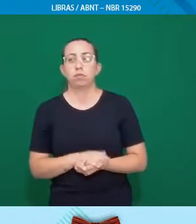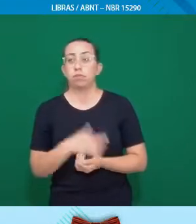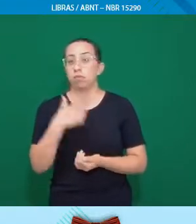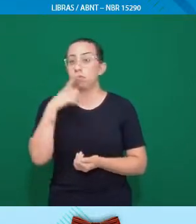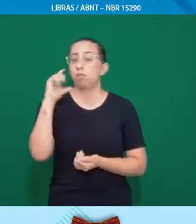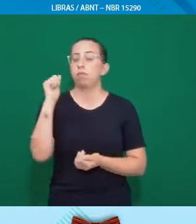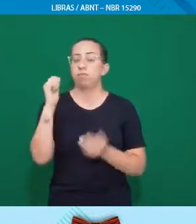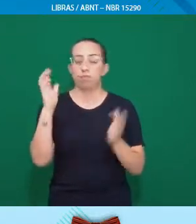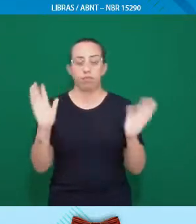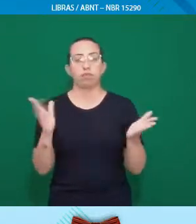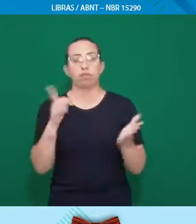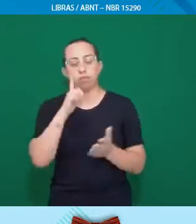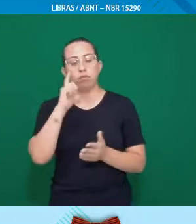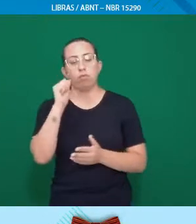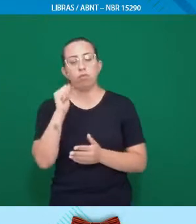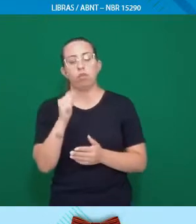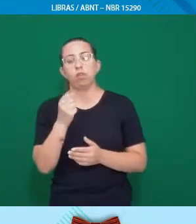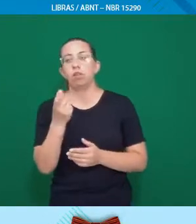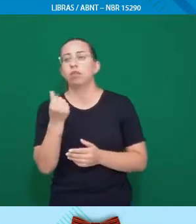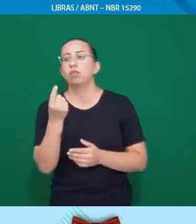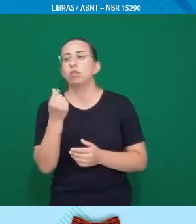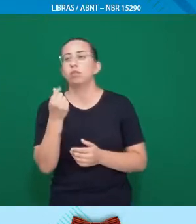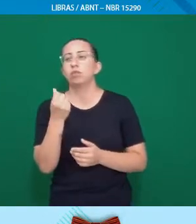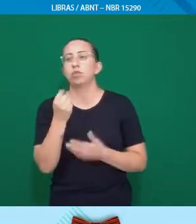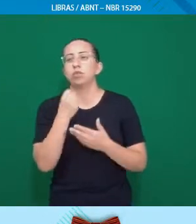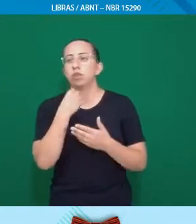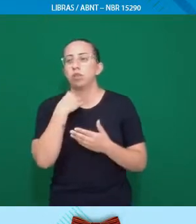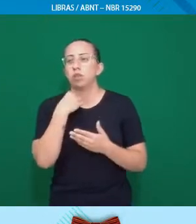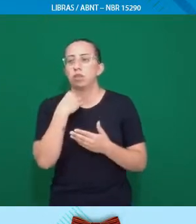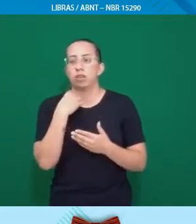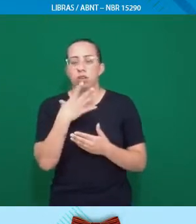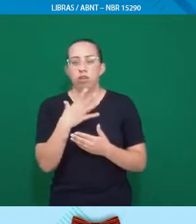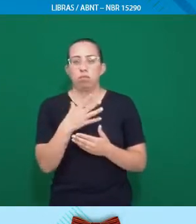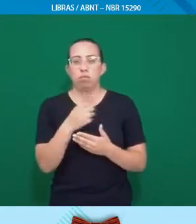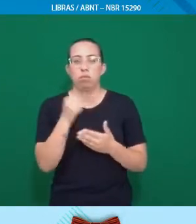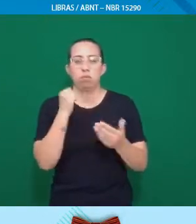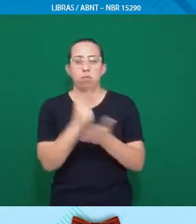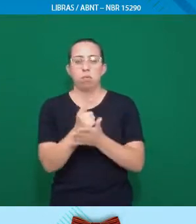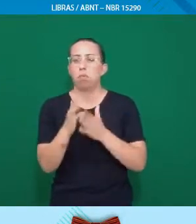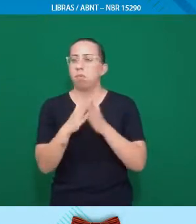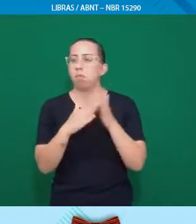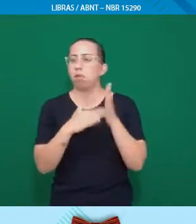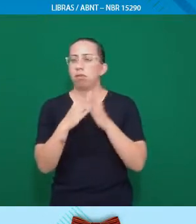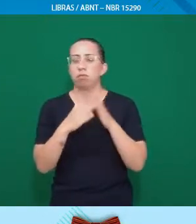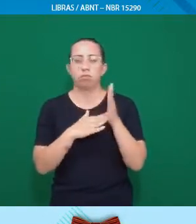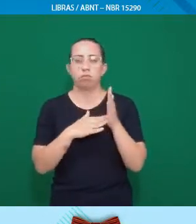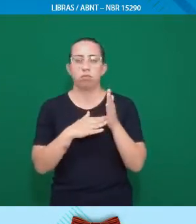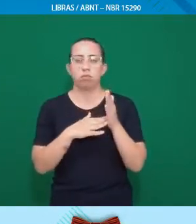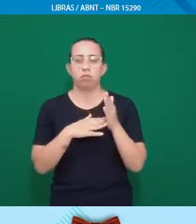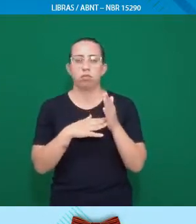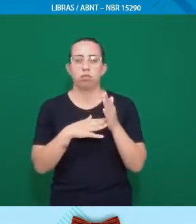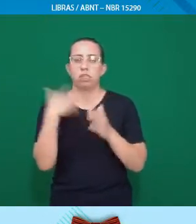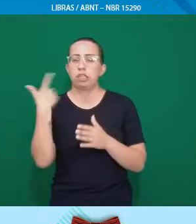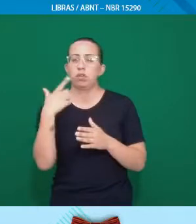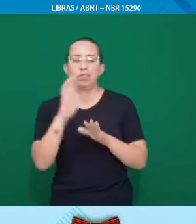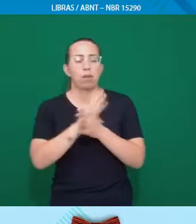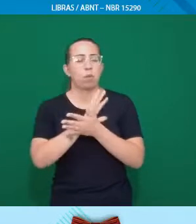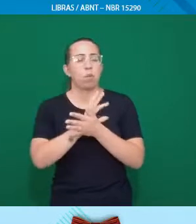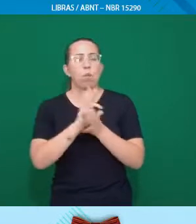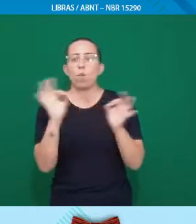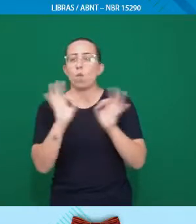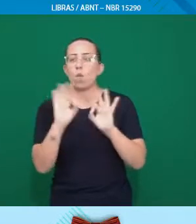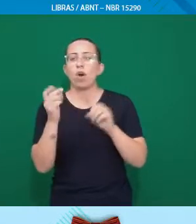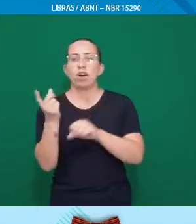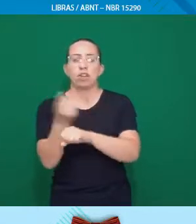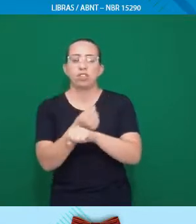E aí conseguiu é uma continha já de dinheiro que tudo quando esse prefeito eu gosto de ver nada de